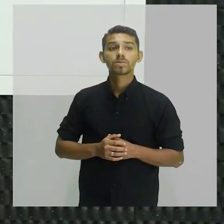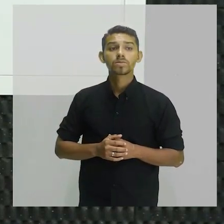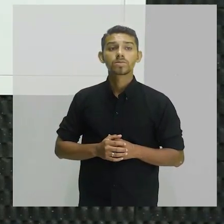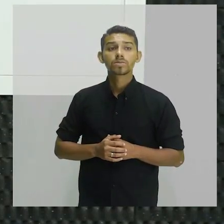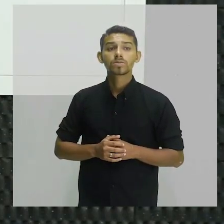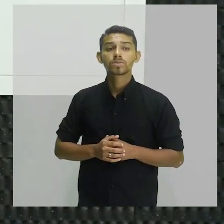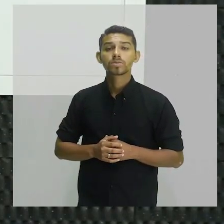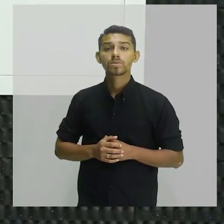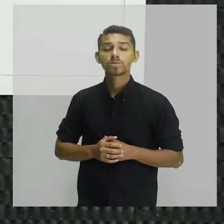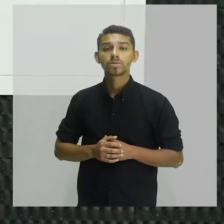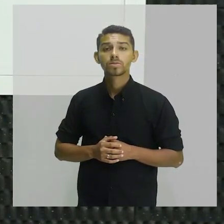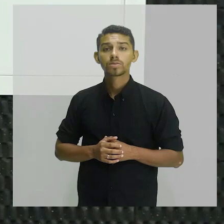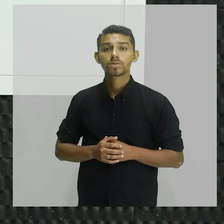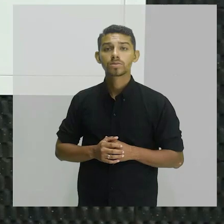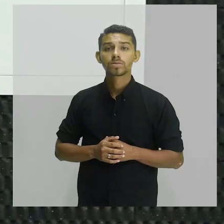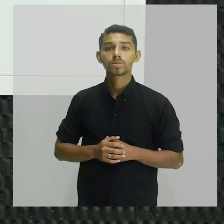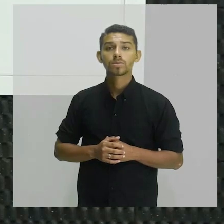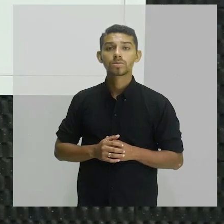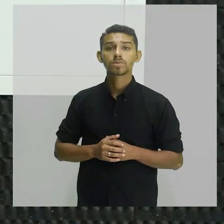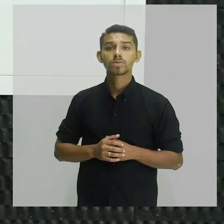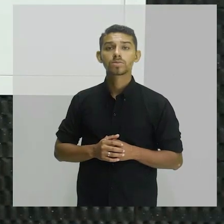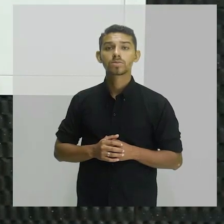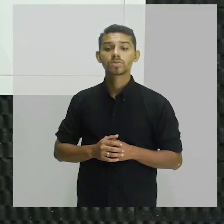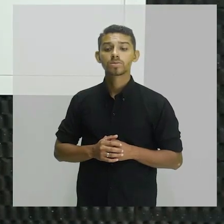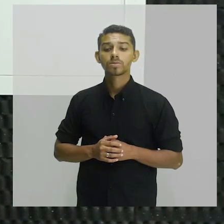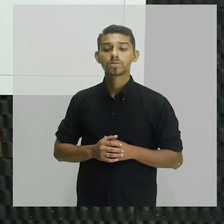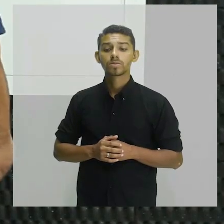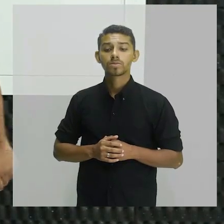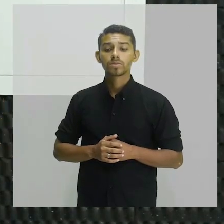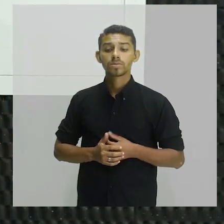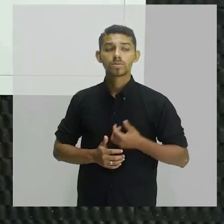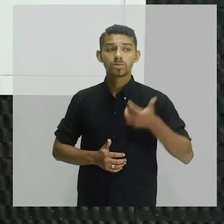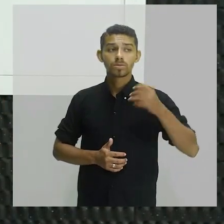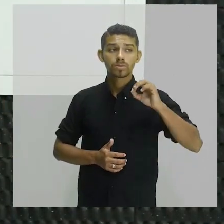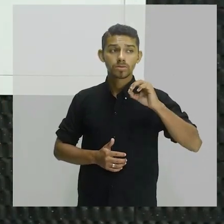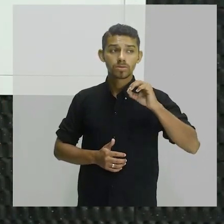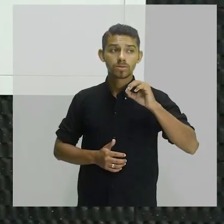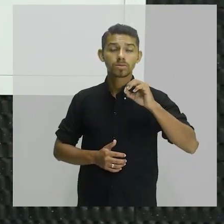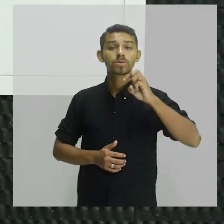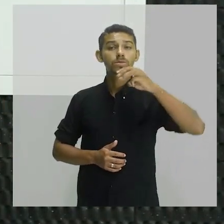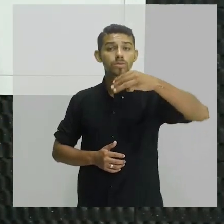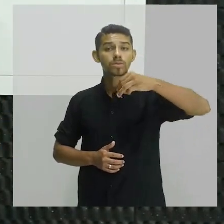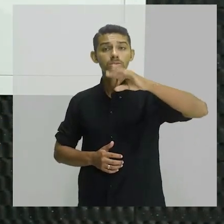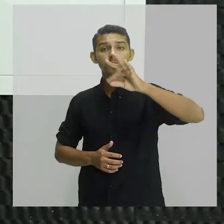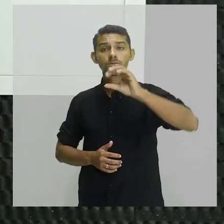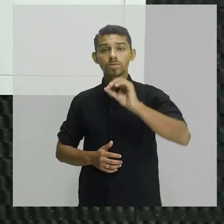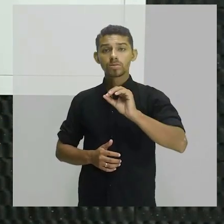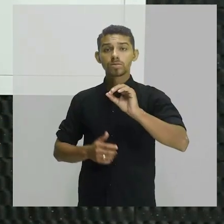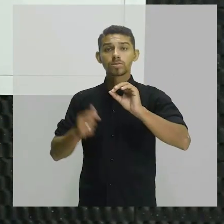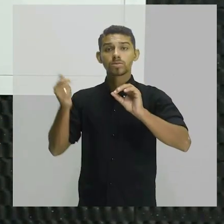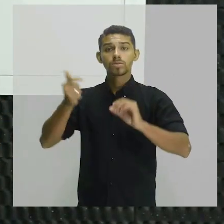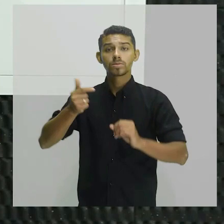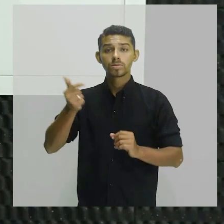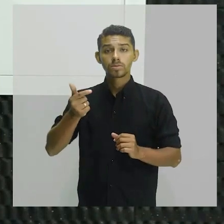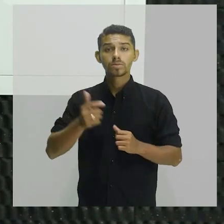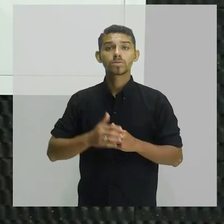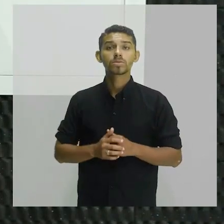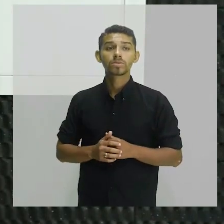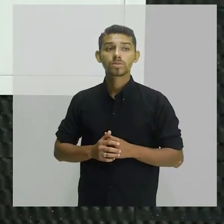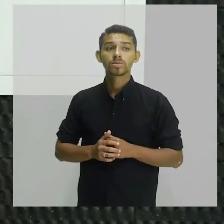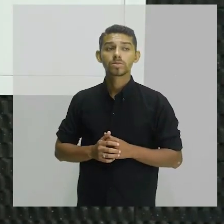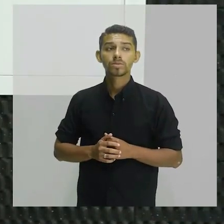diz que quando ele estiver a 100 metros do segundo semáforo, certo? A